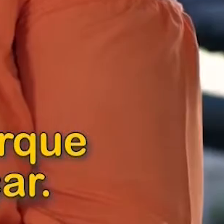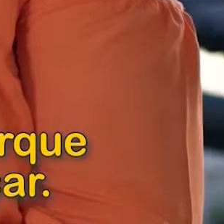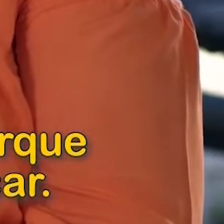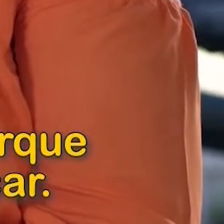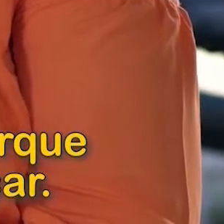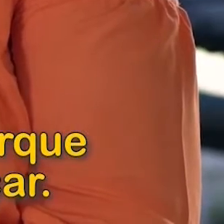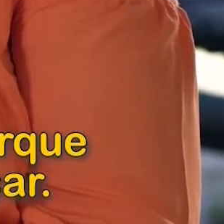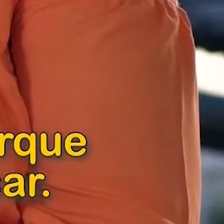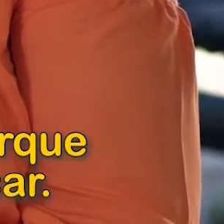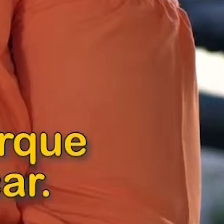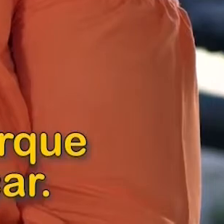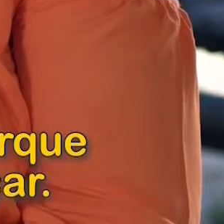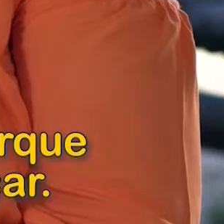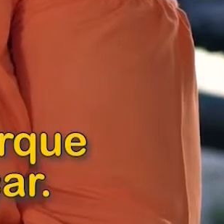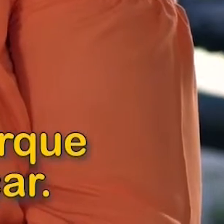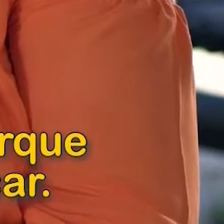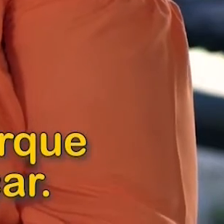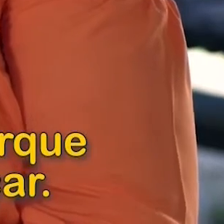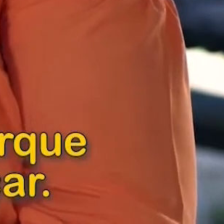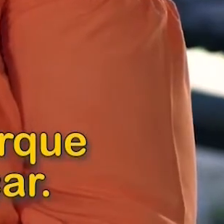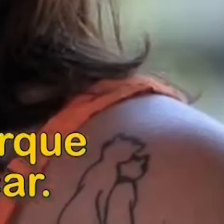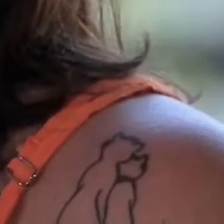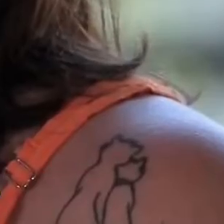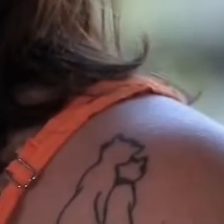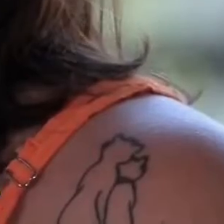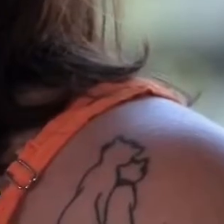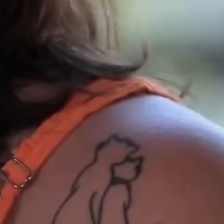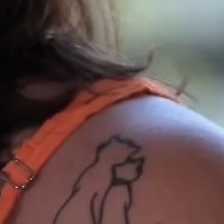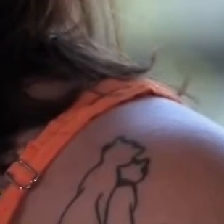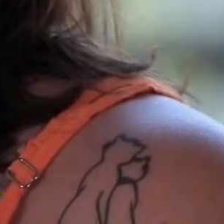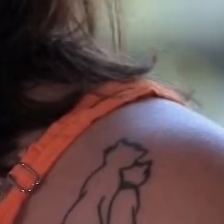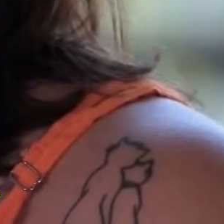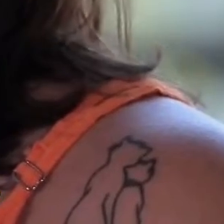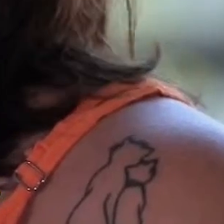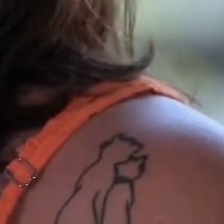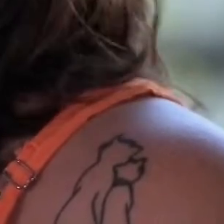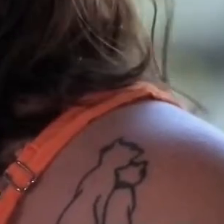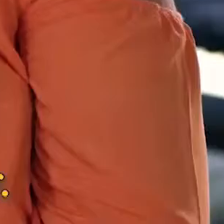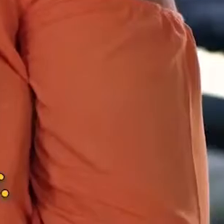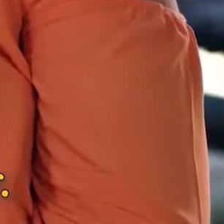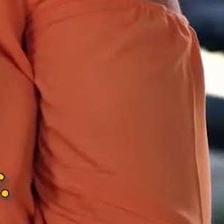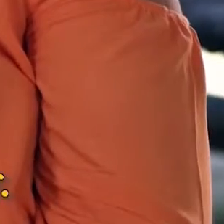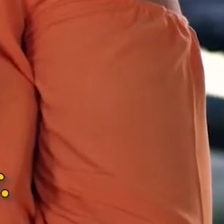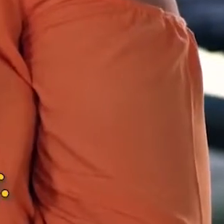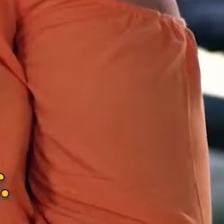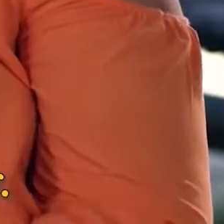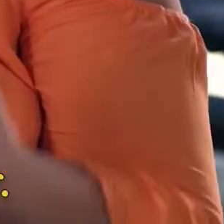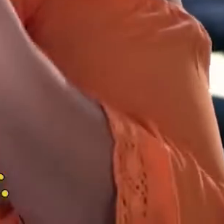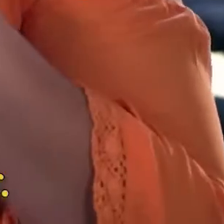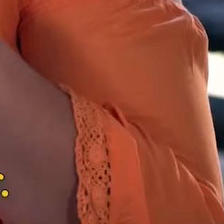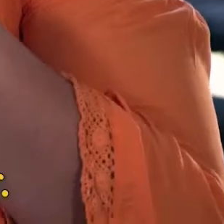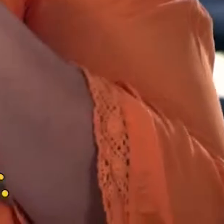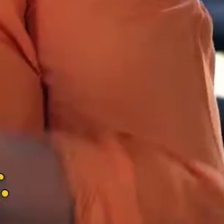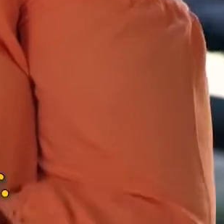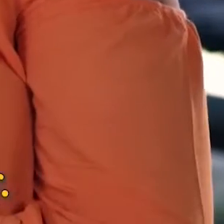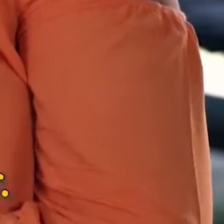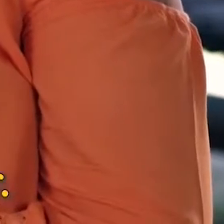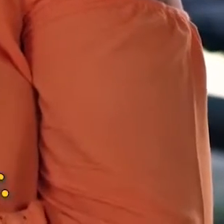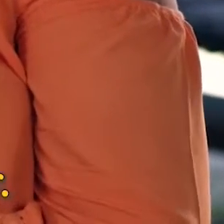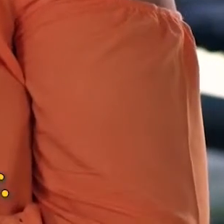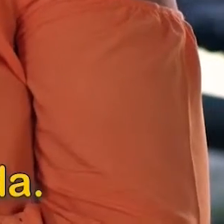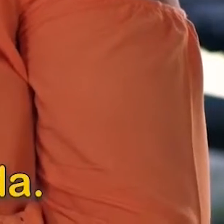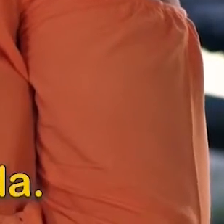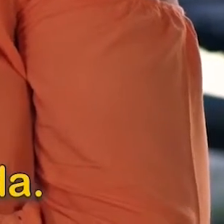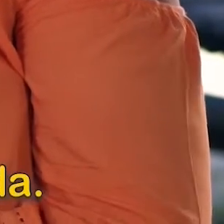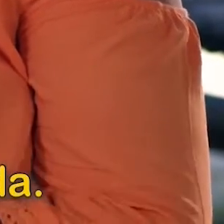família, porque é uma decisão que todo mundo tem que abraçar. Todos eles, graças a Deus, super apoiaram. A gente passa a amar a partir do momento que sabe que a criança